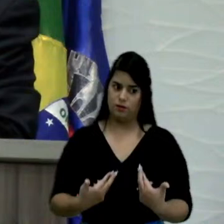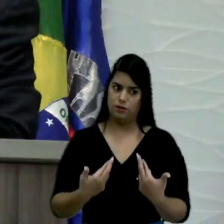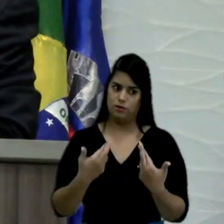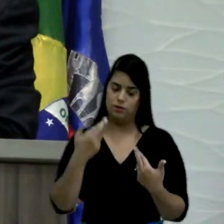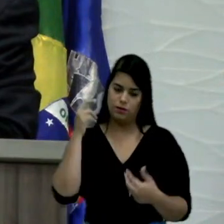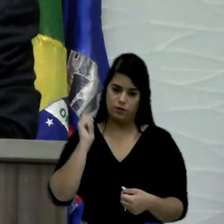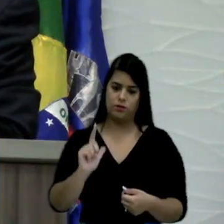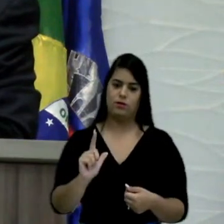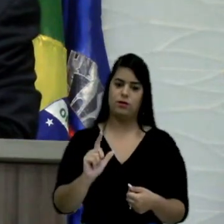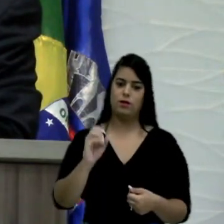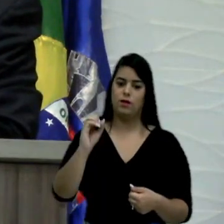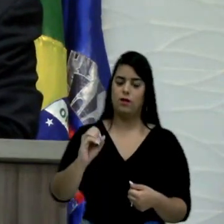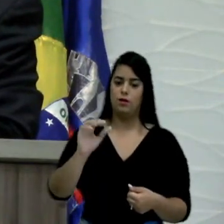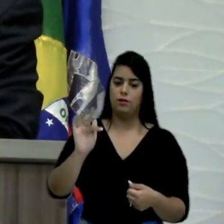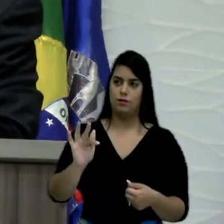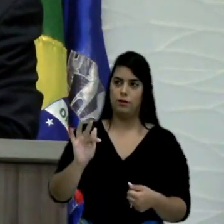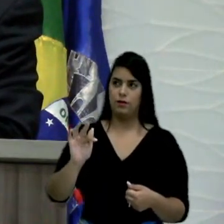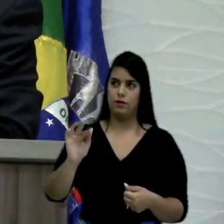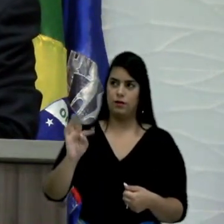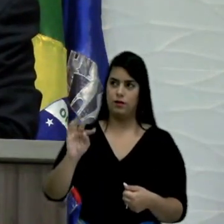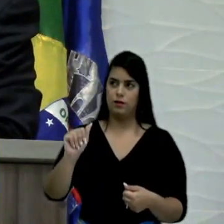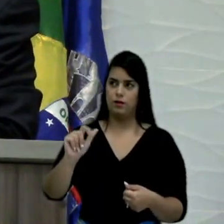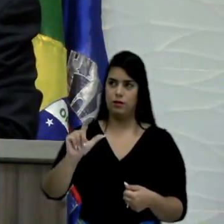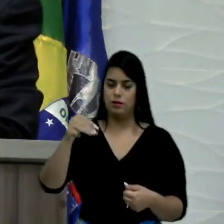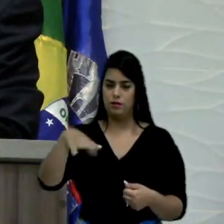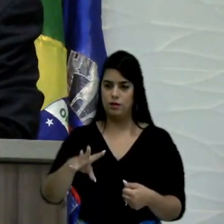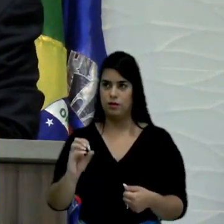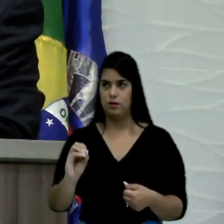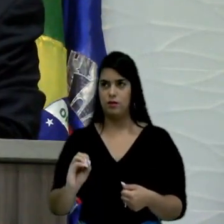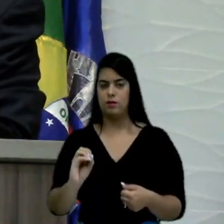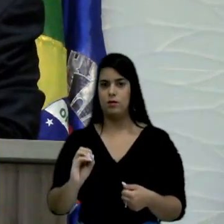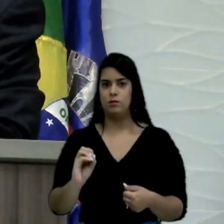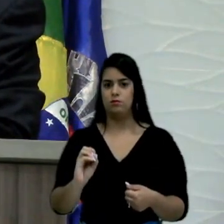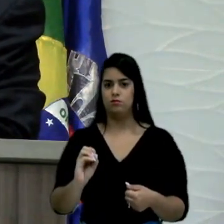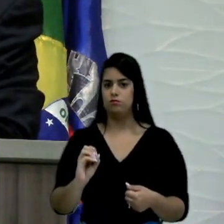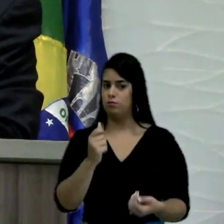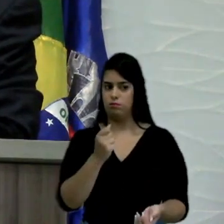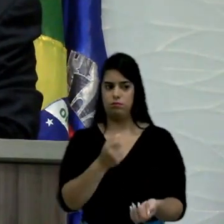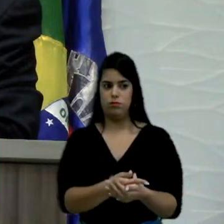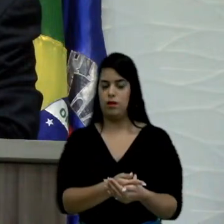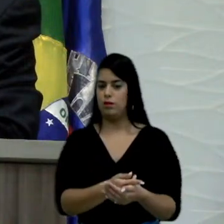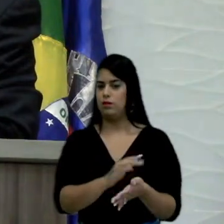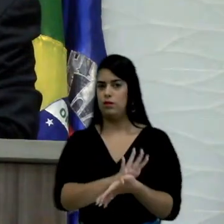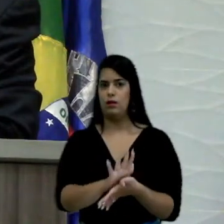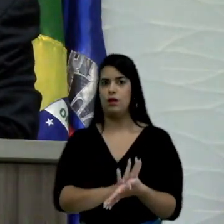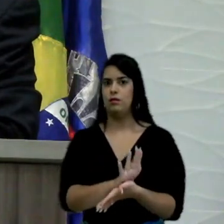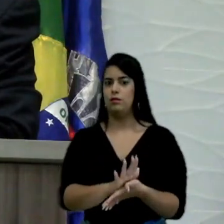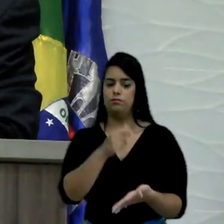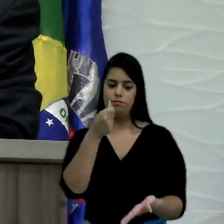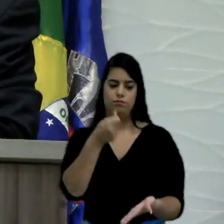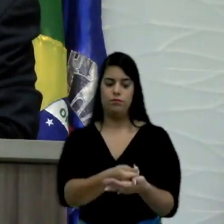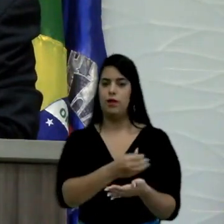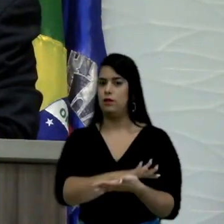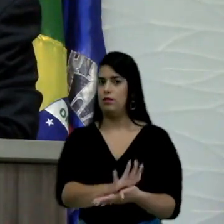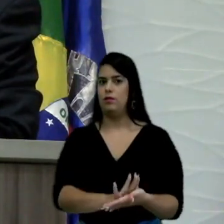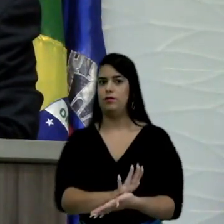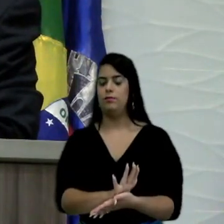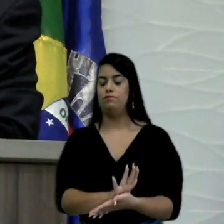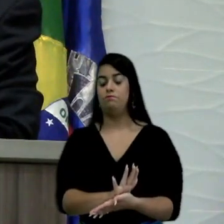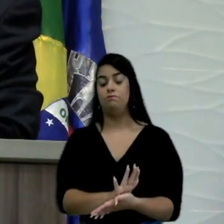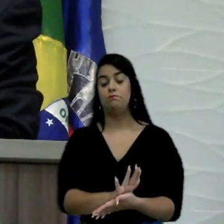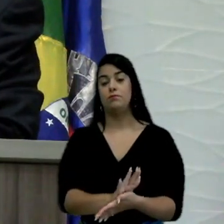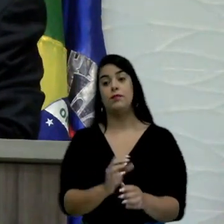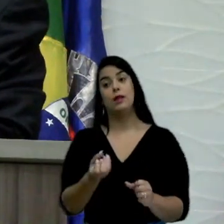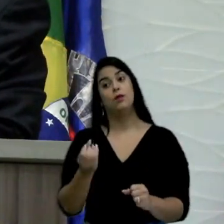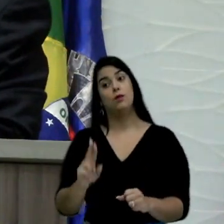oftalmo é 0,800, né? Oftalmo, cirurgia de olho. Ninguém paga um centavo, a não ser que